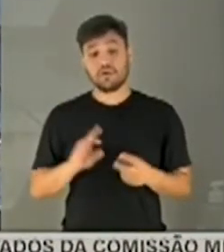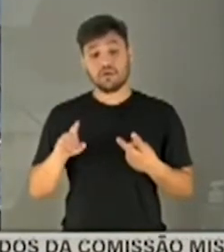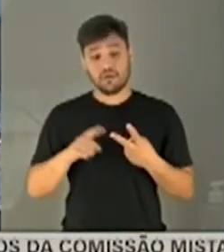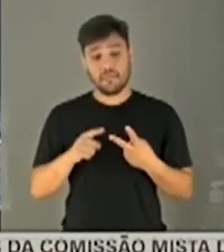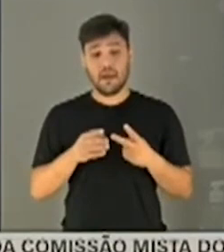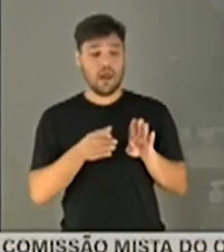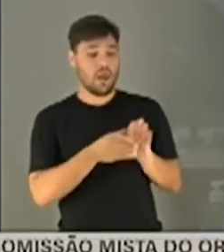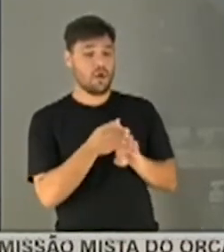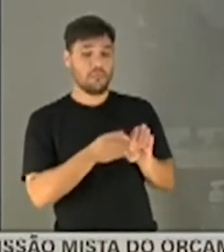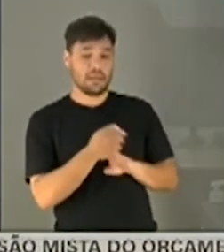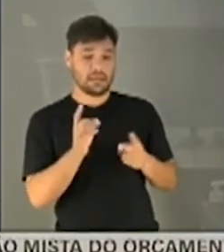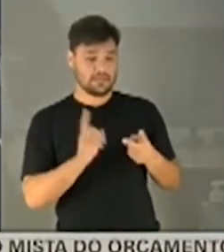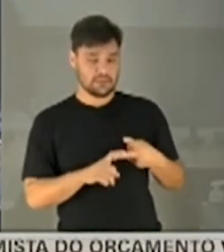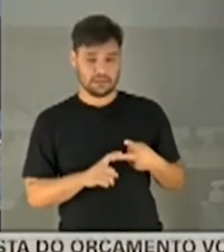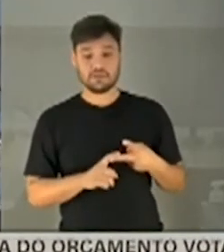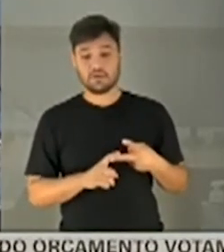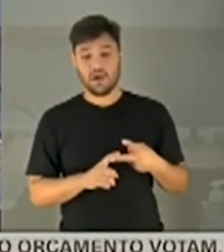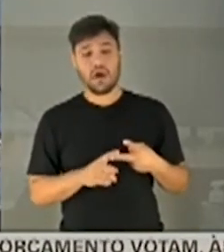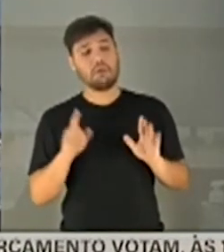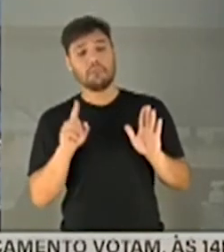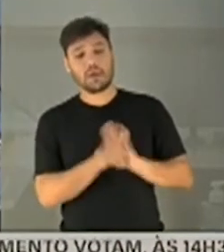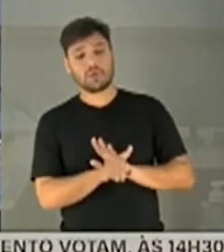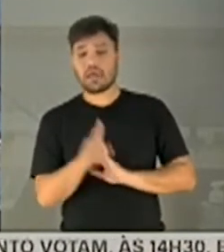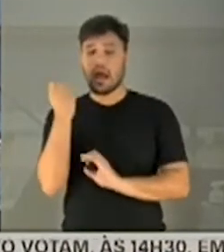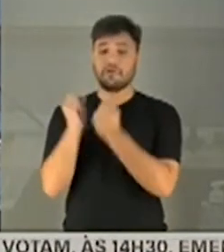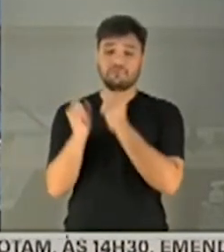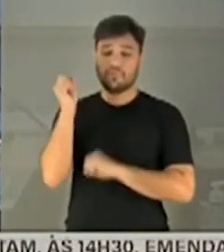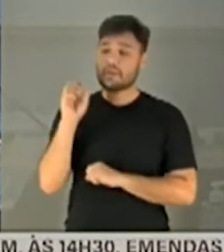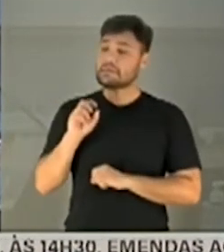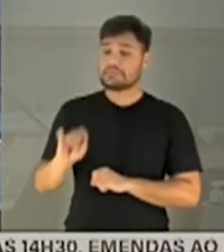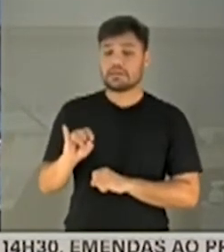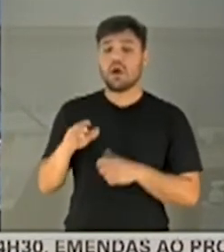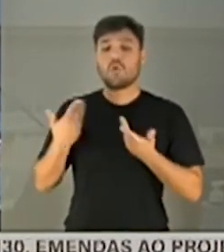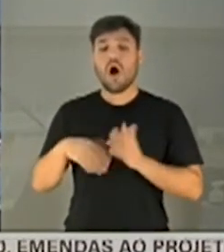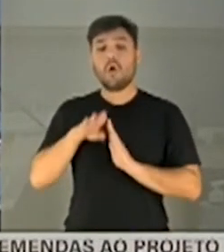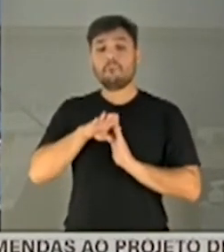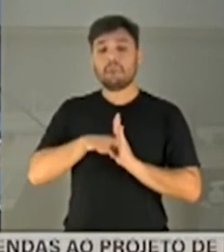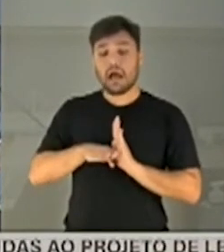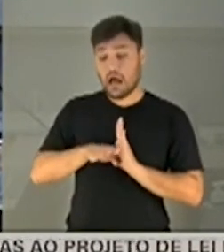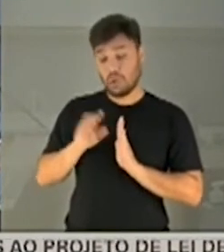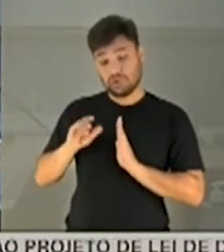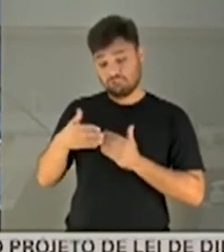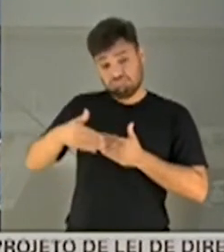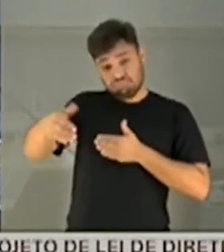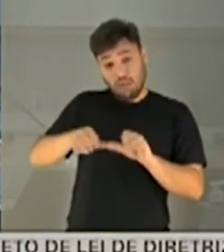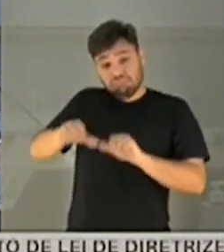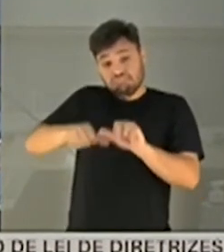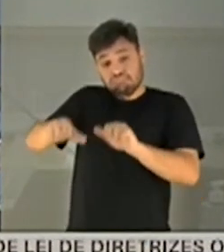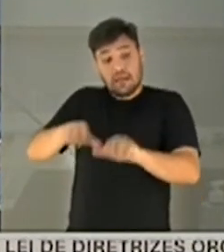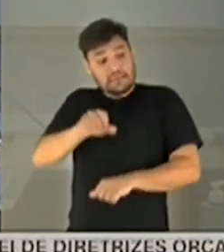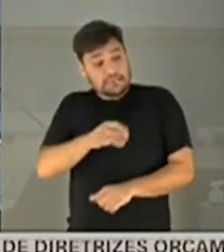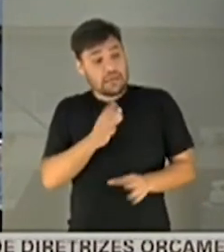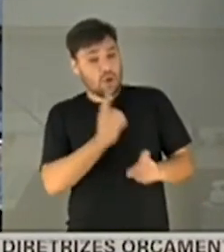uma recomendação também, questionar o fabricante sobre qual o plano de atualização da vacina, caso venha